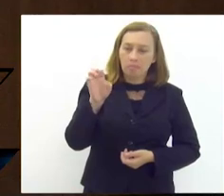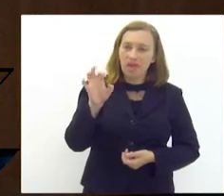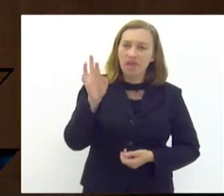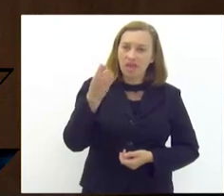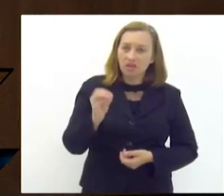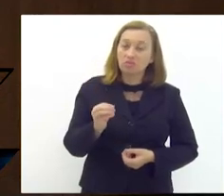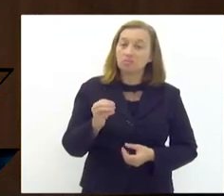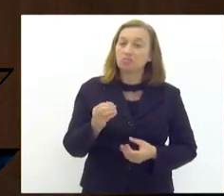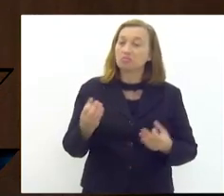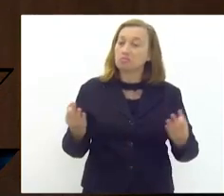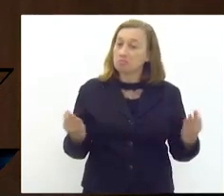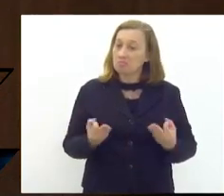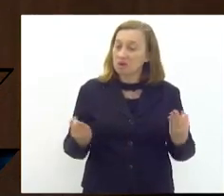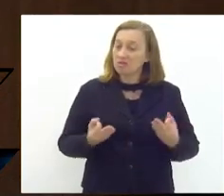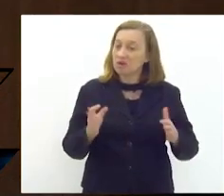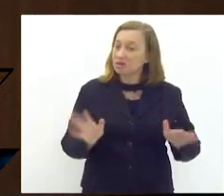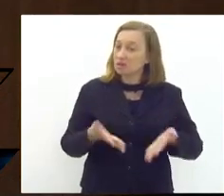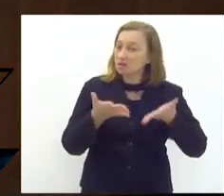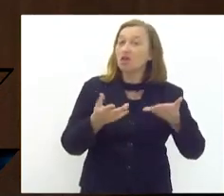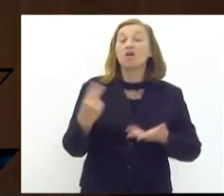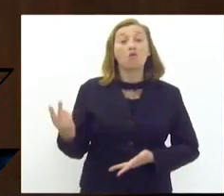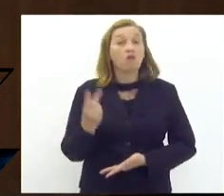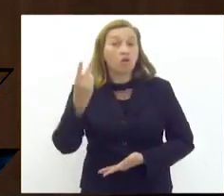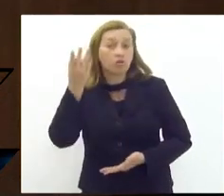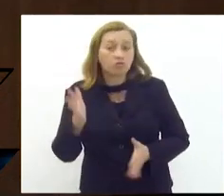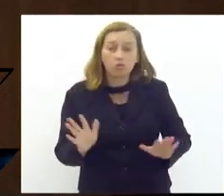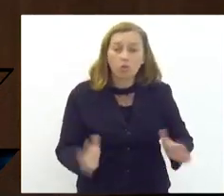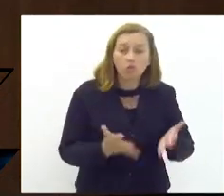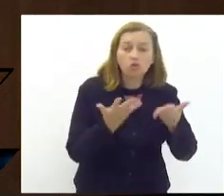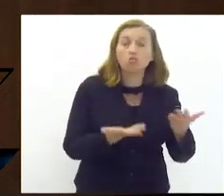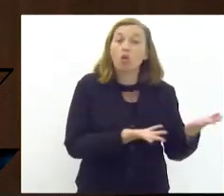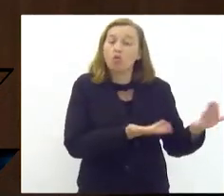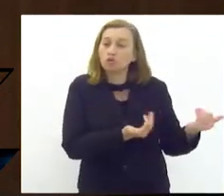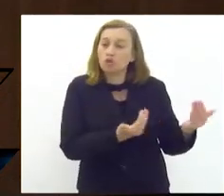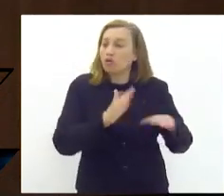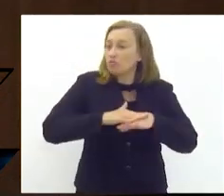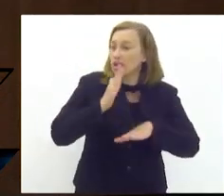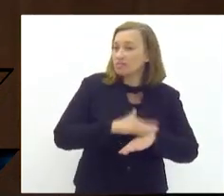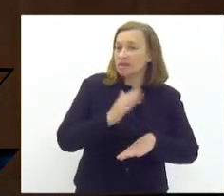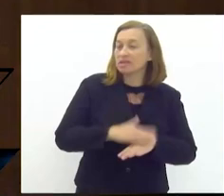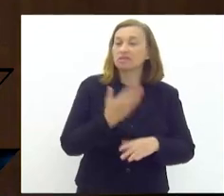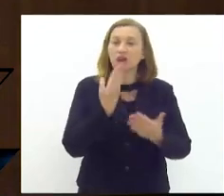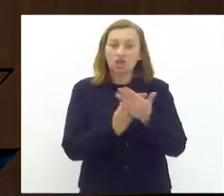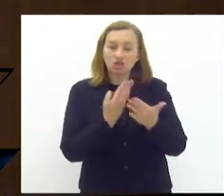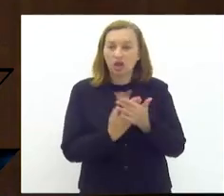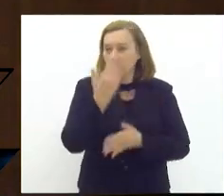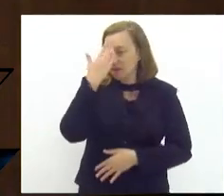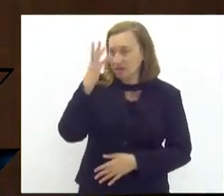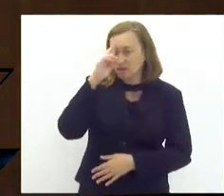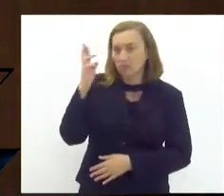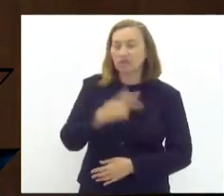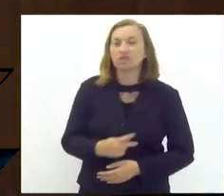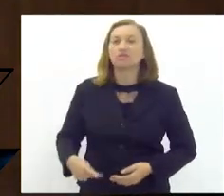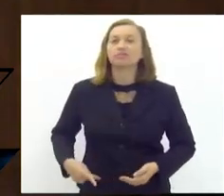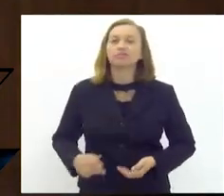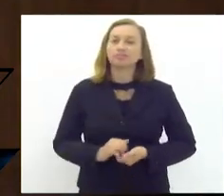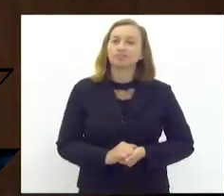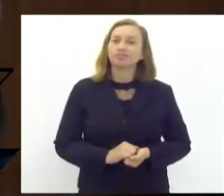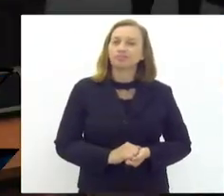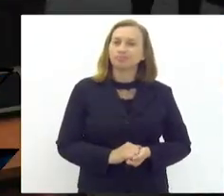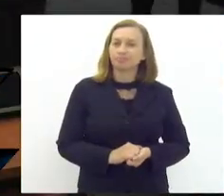com essa iniciativa e valoriza estimula os nossos jovens cada vez mais a estudar Obrigado presidente